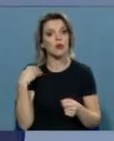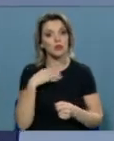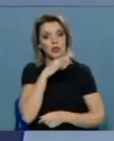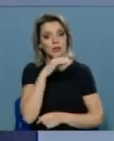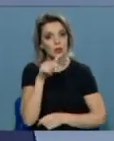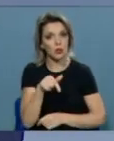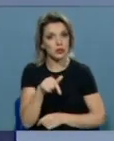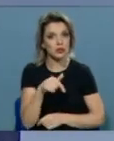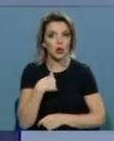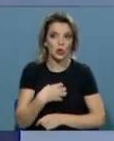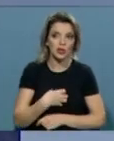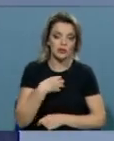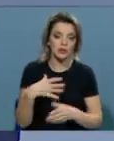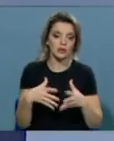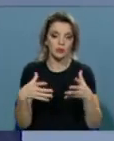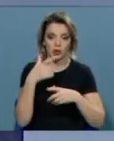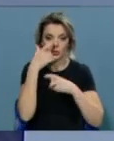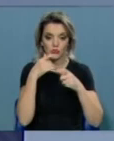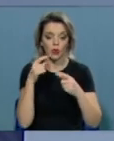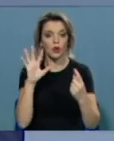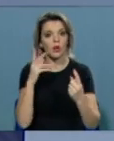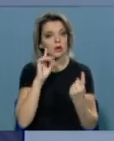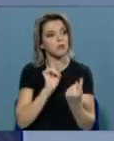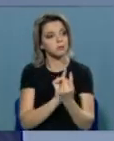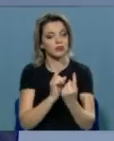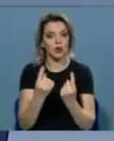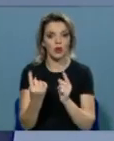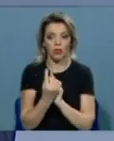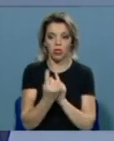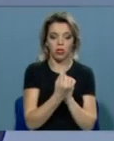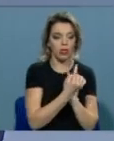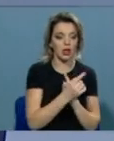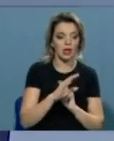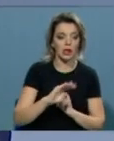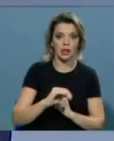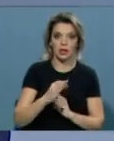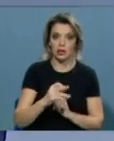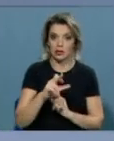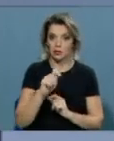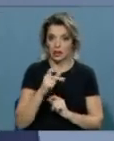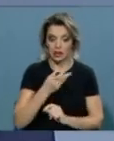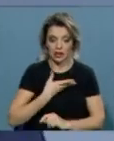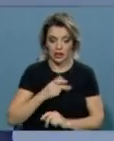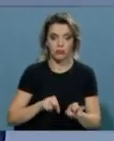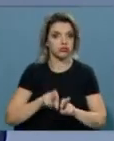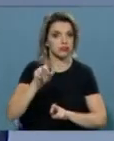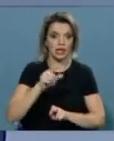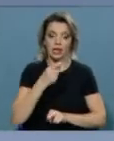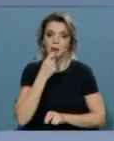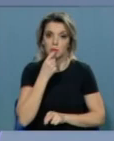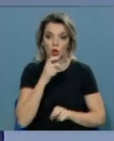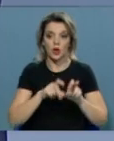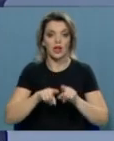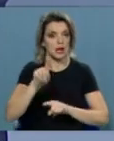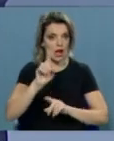e assim não é a parte das pessoas fala a verdade quando me encontra municipais podem aumentar as taxas de juro não vou mais tarde para tu és não vou tá